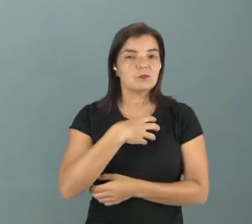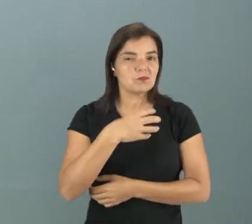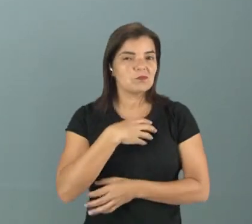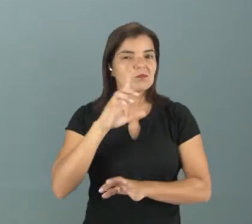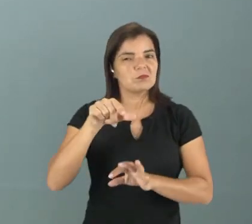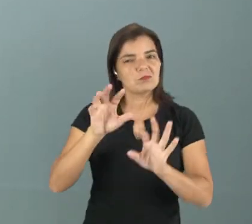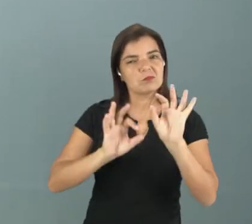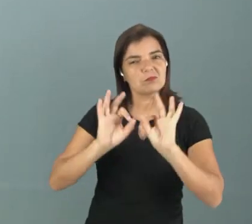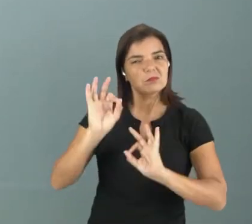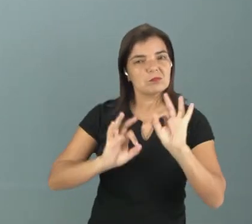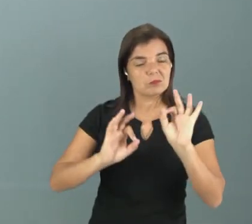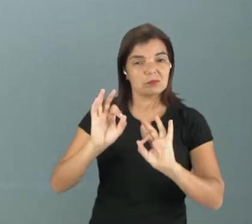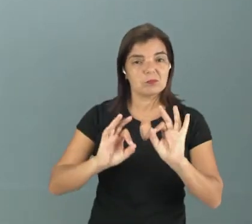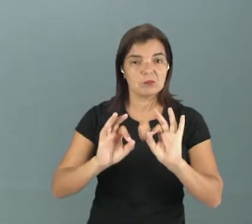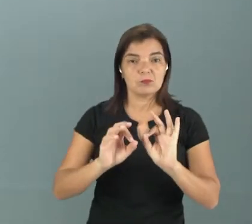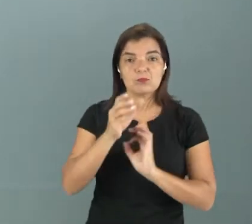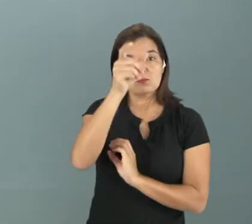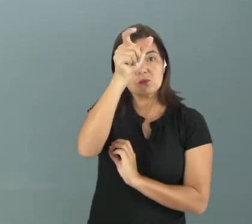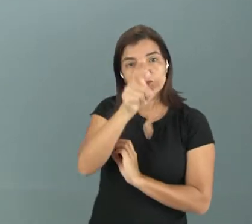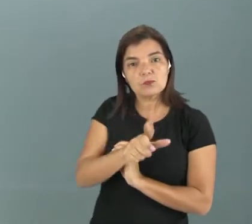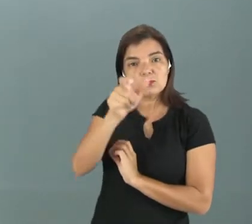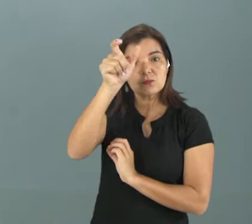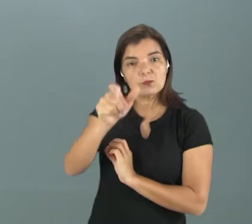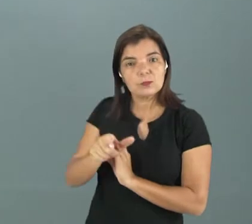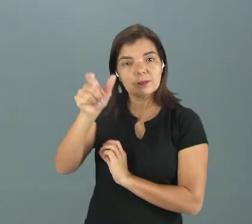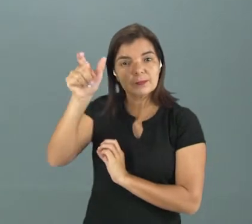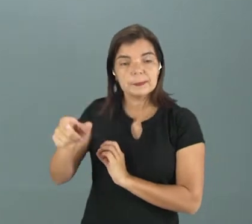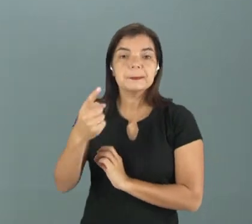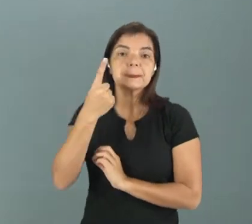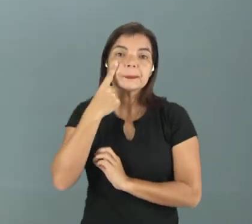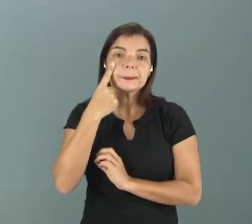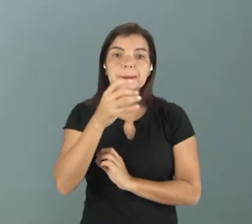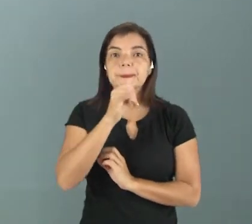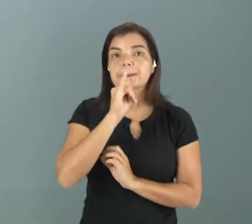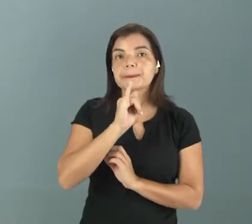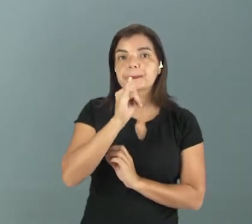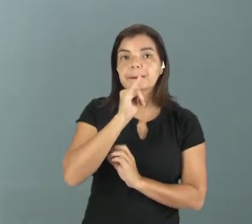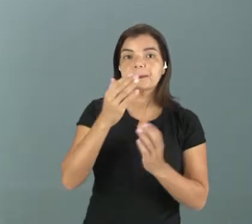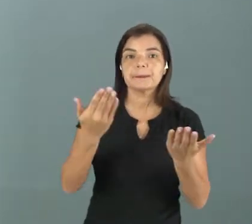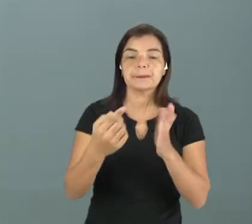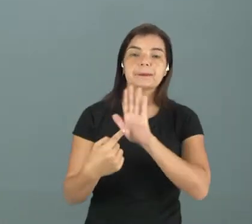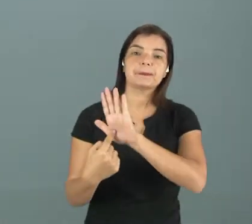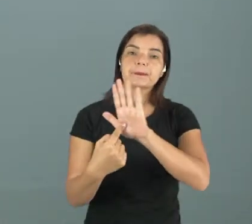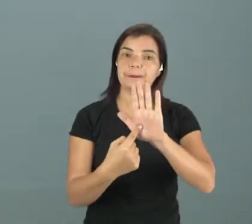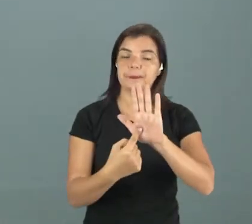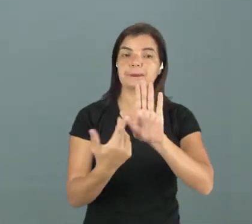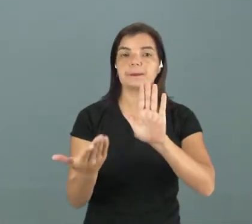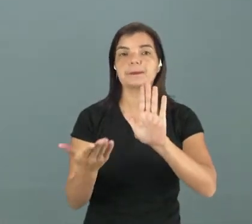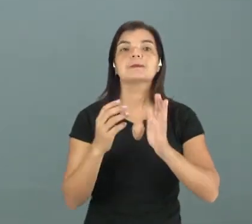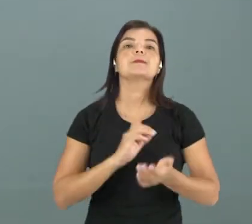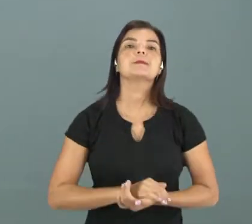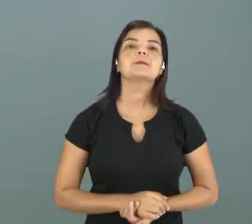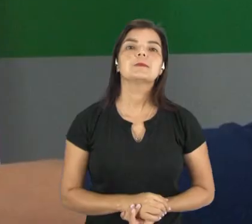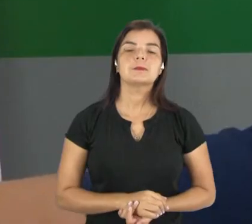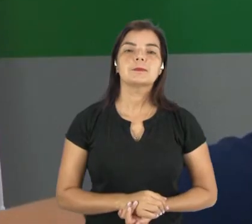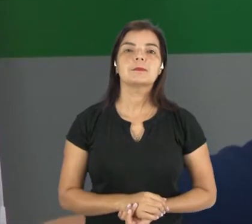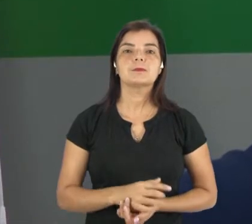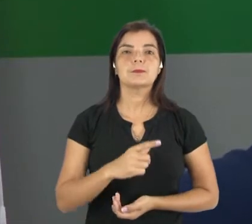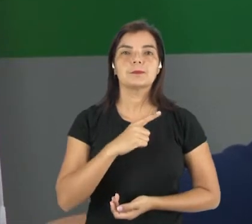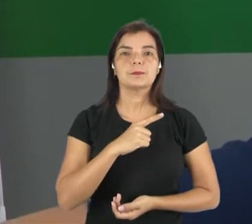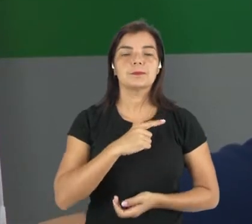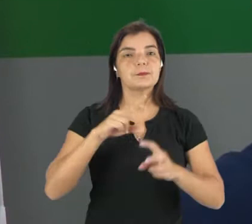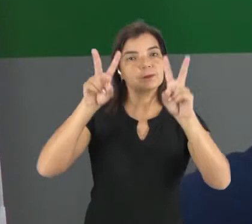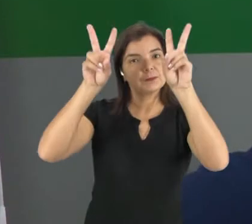ele é organizado, em colunas, como aparece aqui nesse exemplo agora que vocês podem ver comigo. Ó. Vamos lá. Ó. Tem